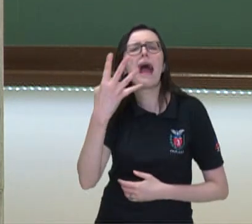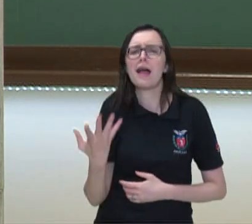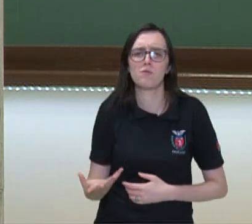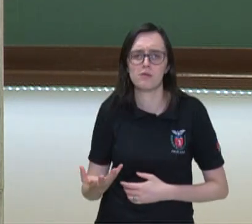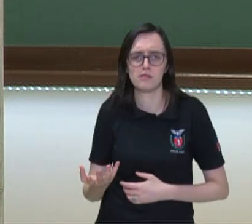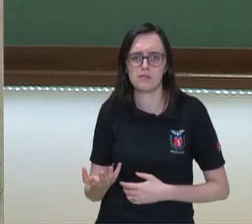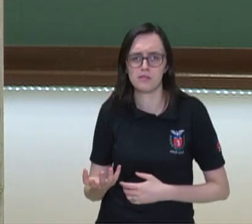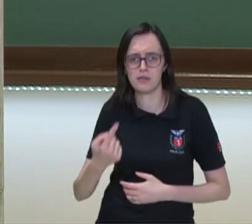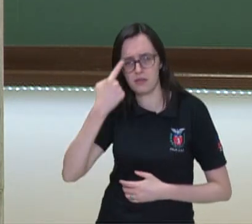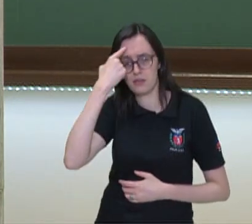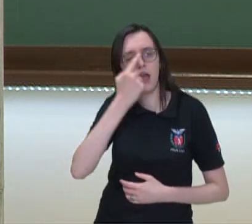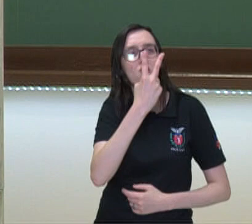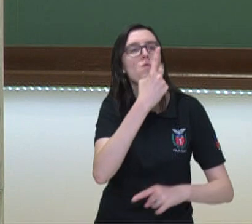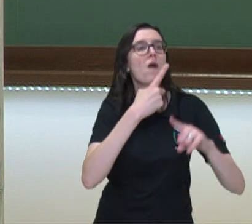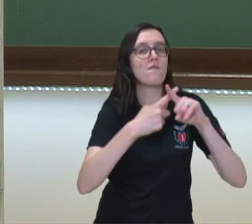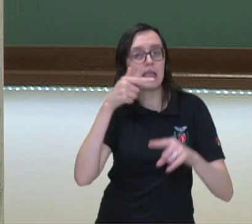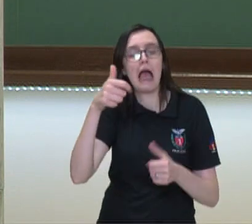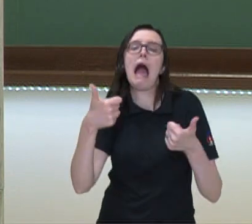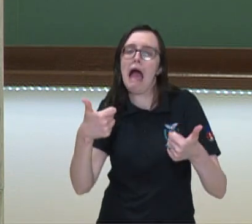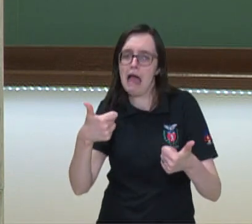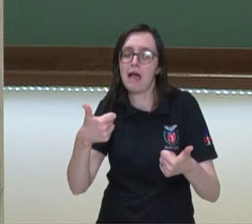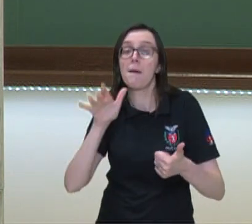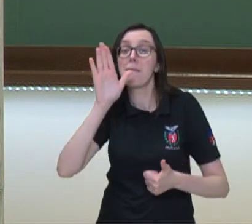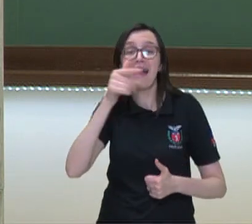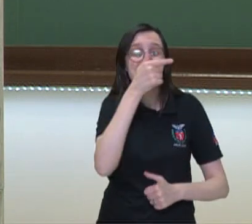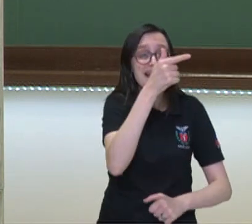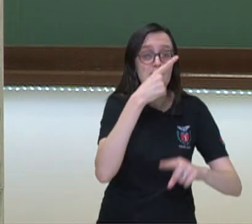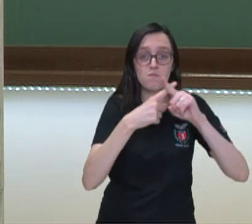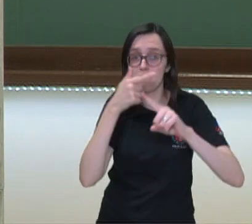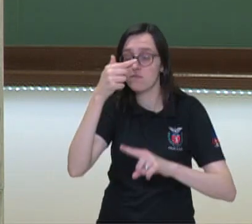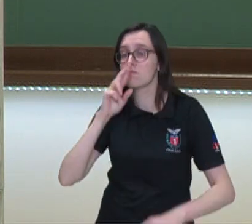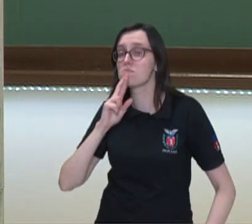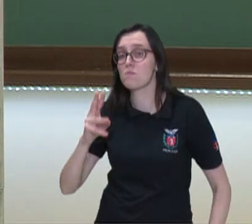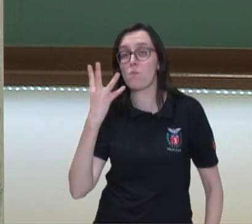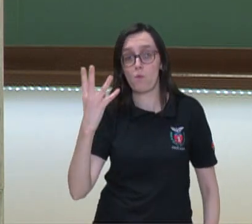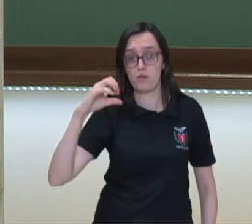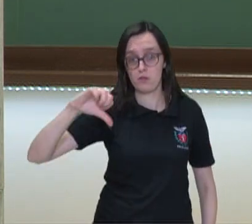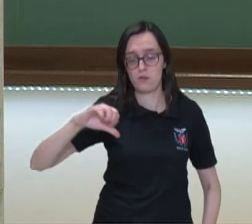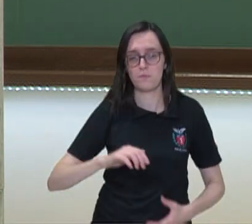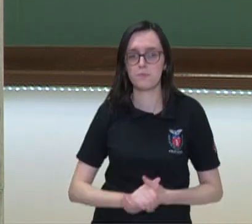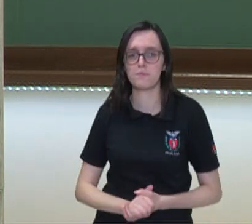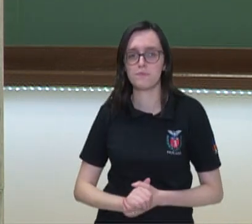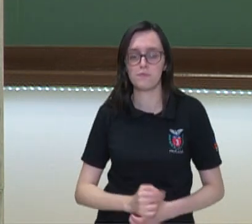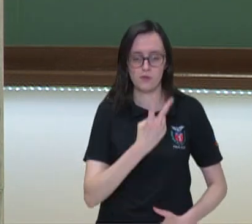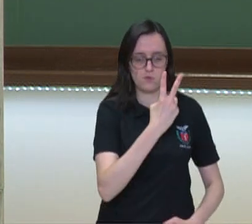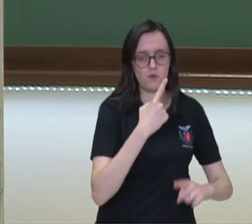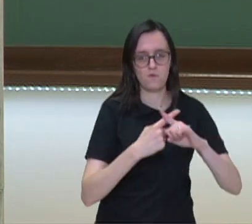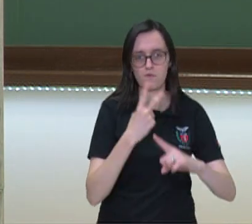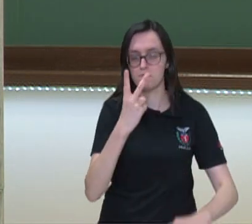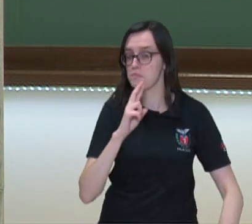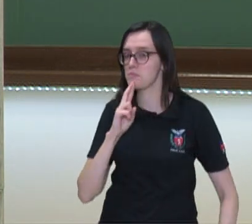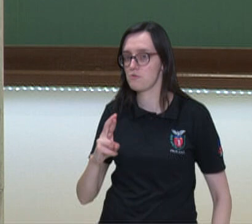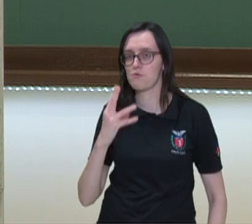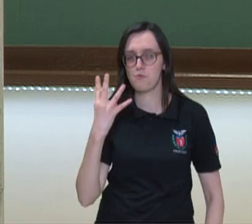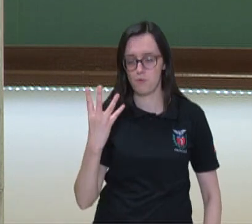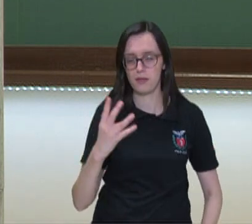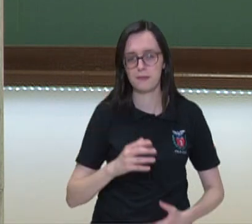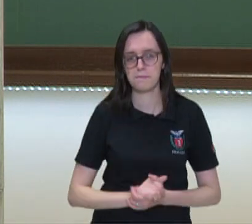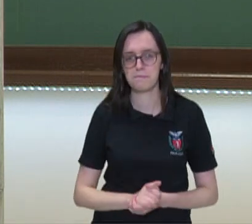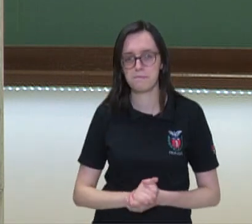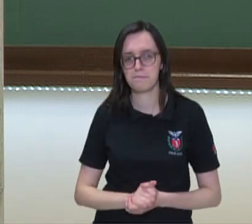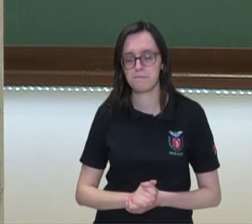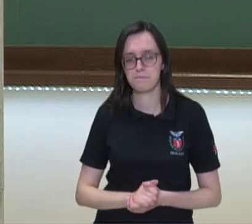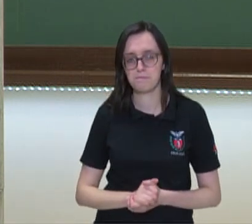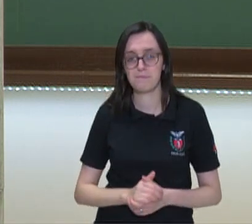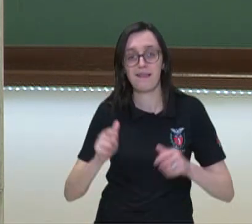14 é 2 vezes 7. 7 vezes 7 é 49. 2 vezes 2, 4. Então, a área